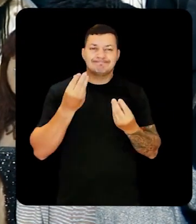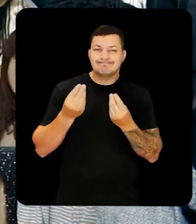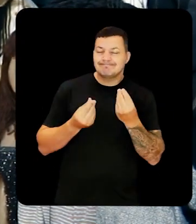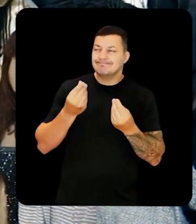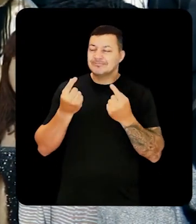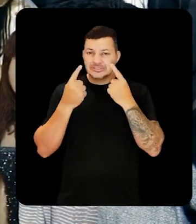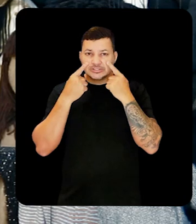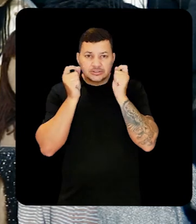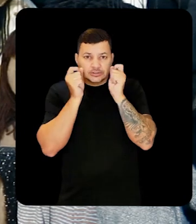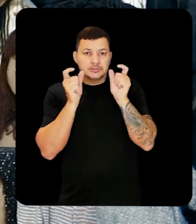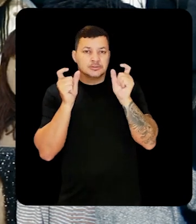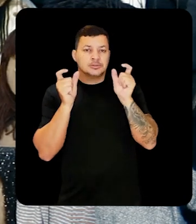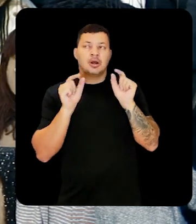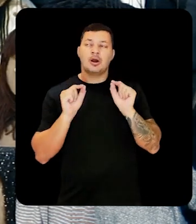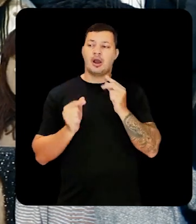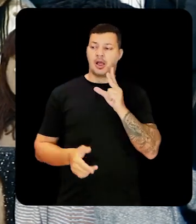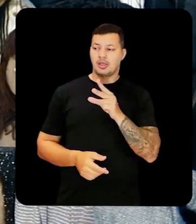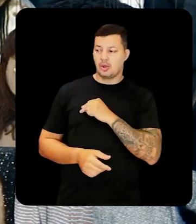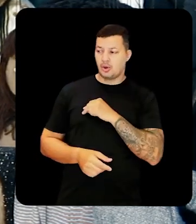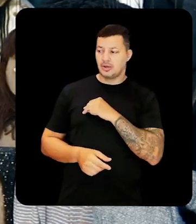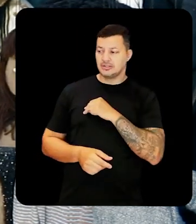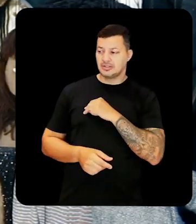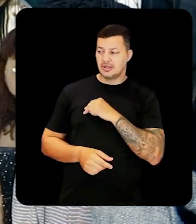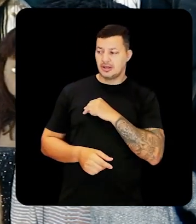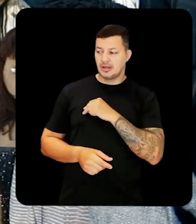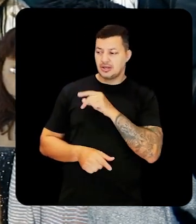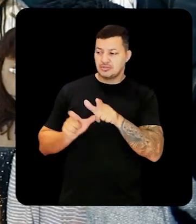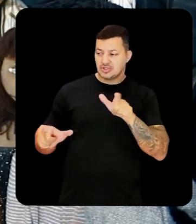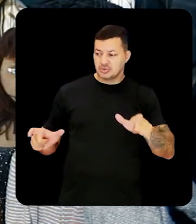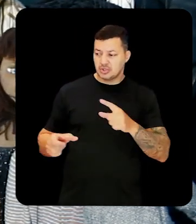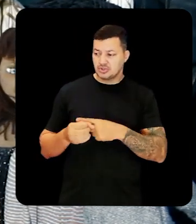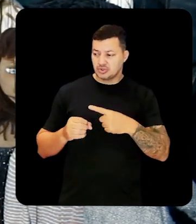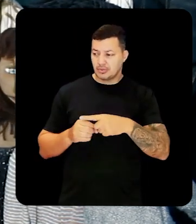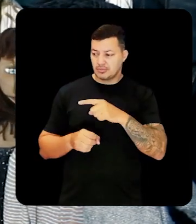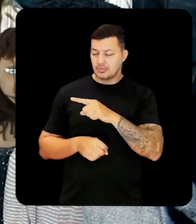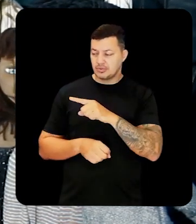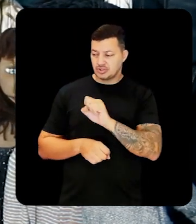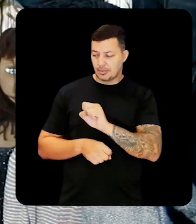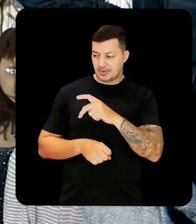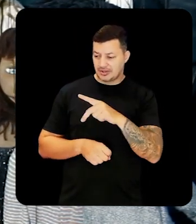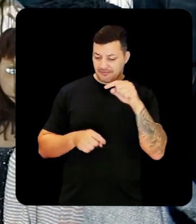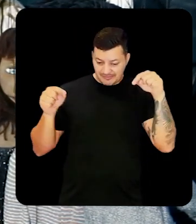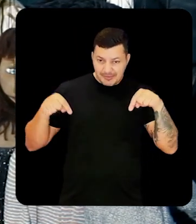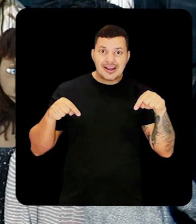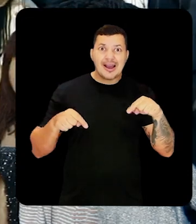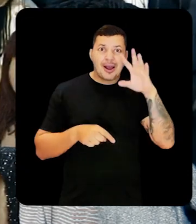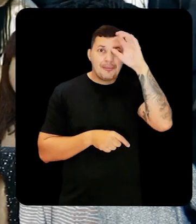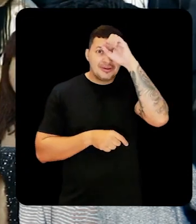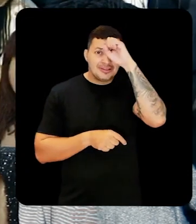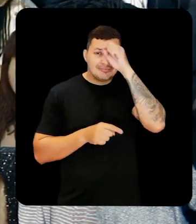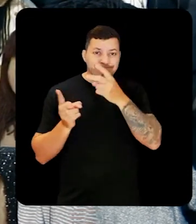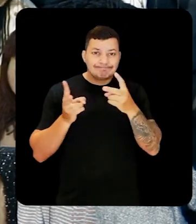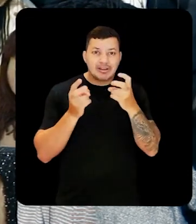assim, com o olho atento, dizendo, caramba, olha, o pessoal de São Pedro está vindo aprender teatro. E